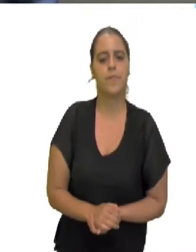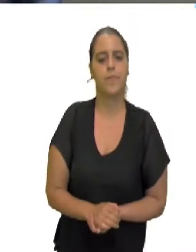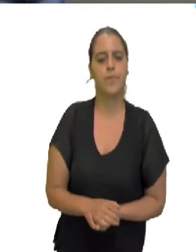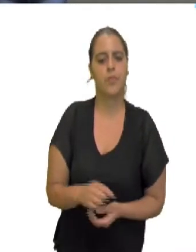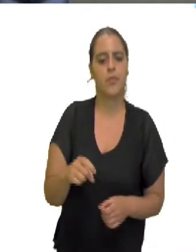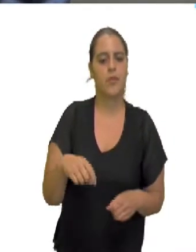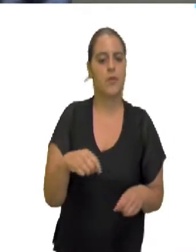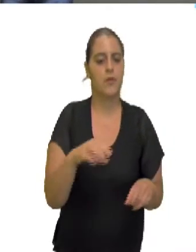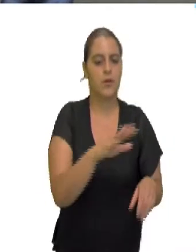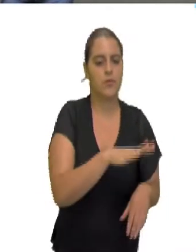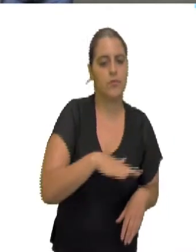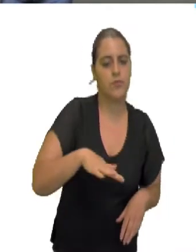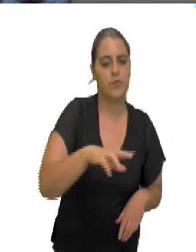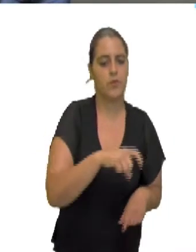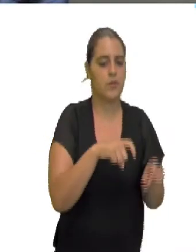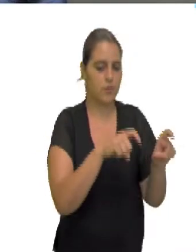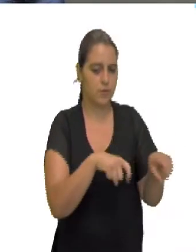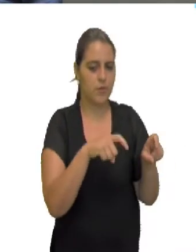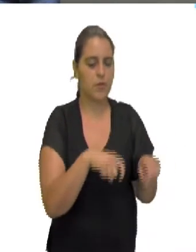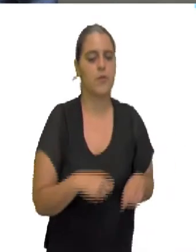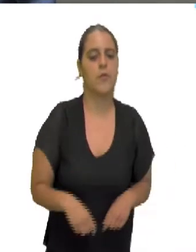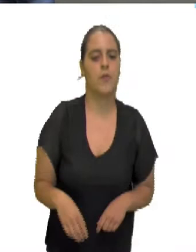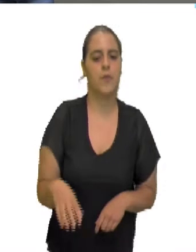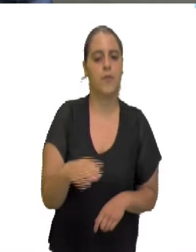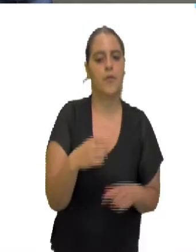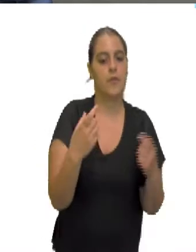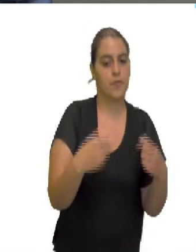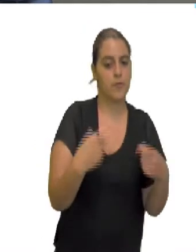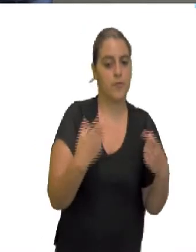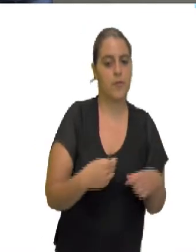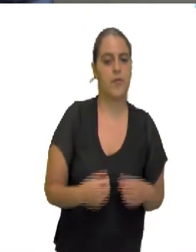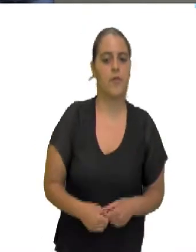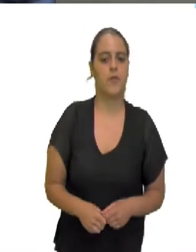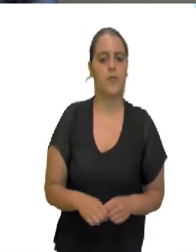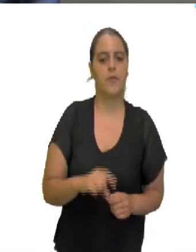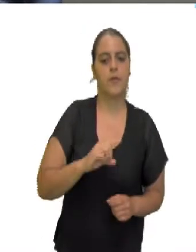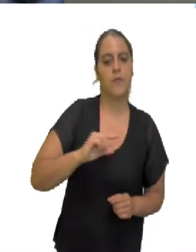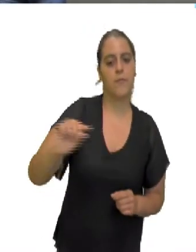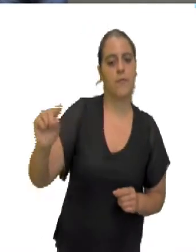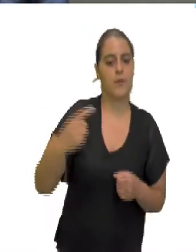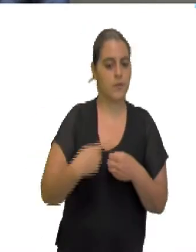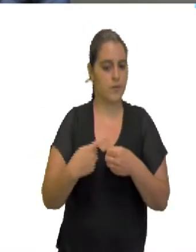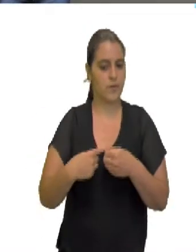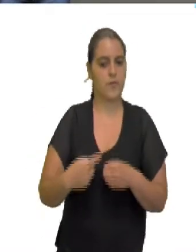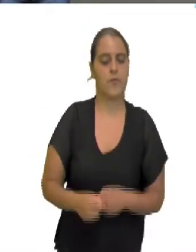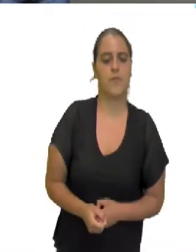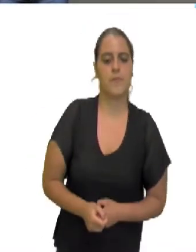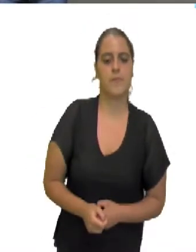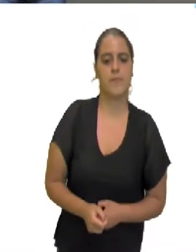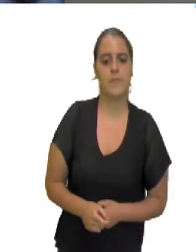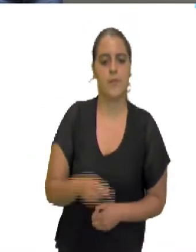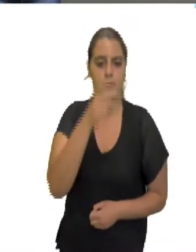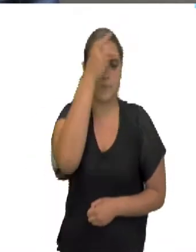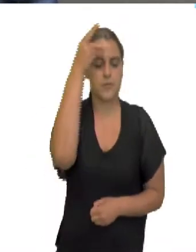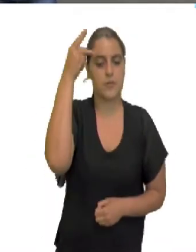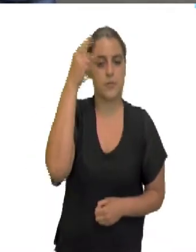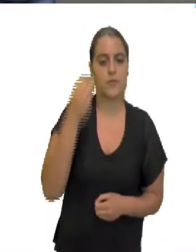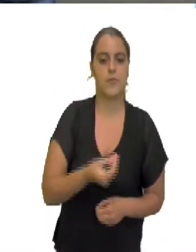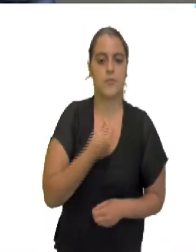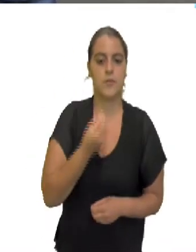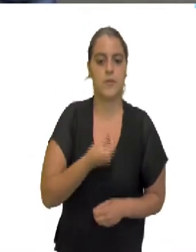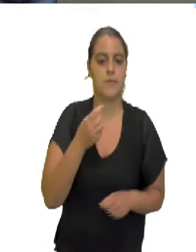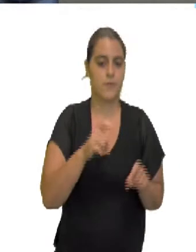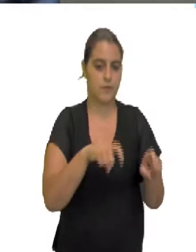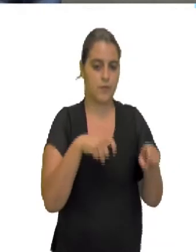zona rural, também chamada de campo, é a região que fica fora da cidade. As pessoas que vivem no